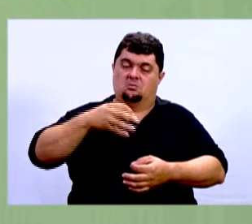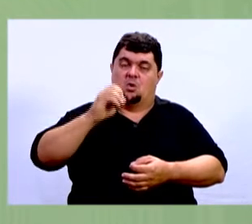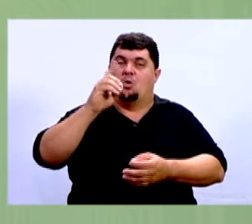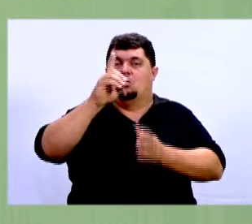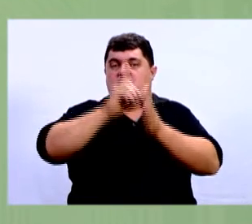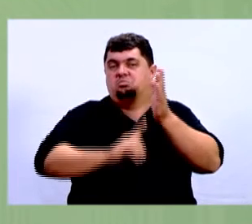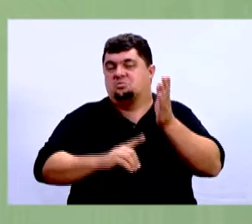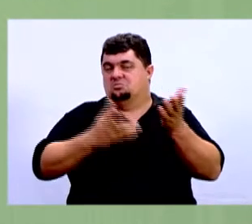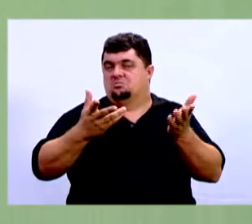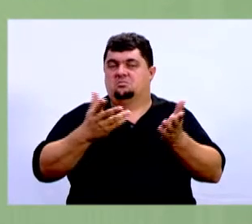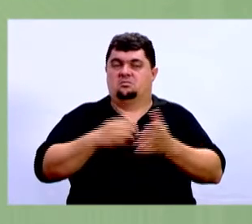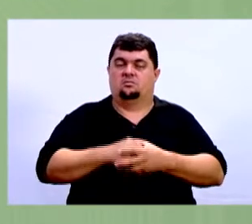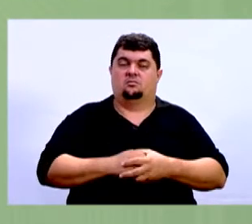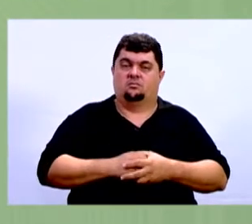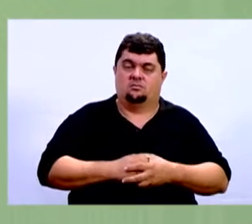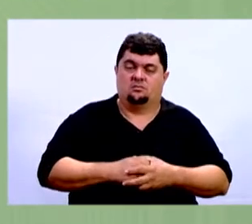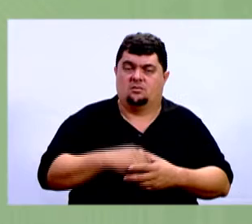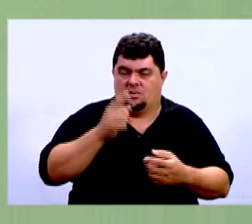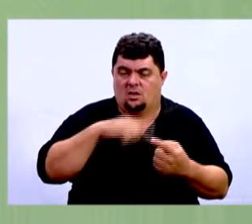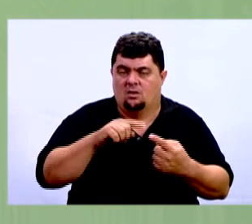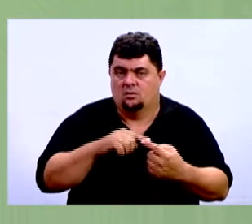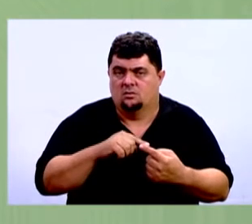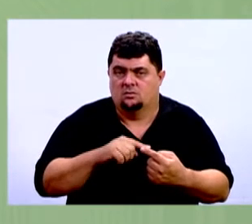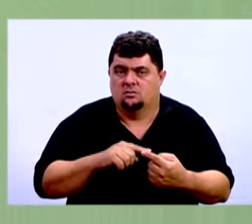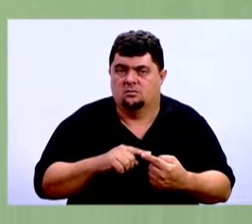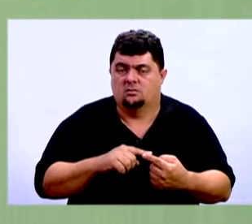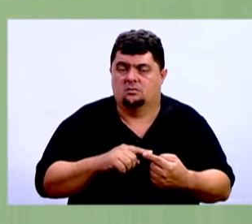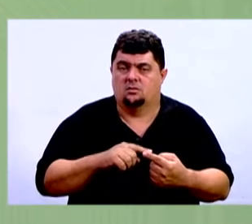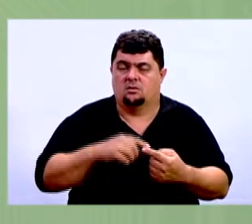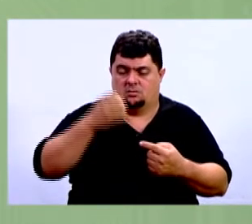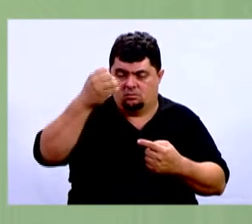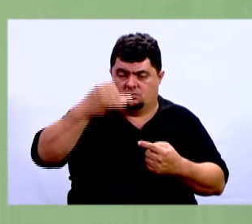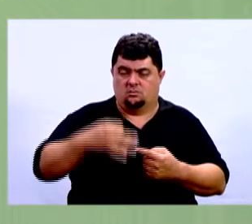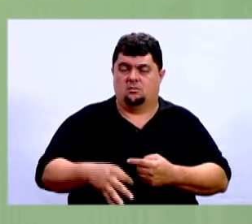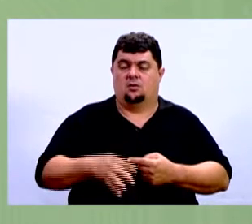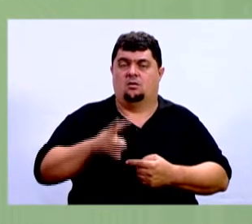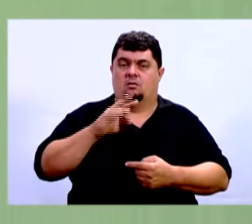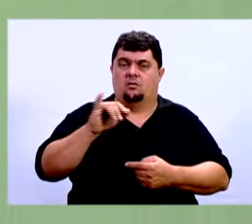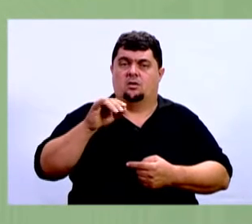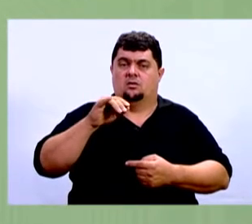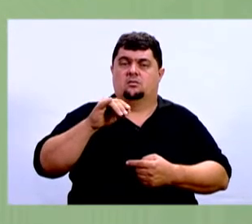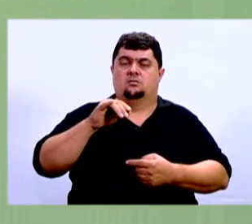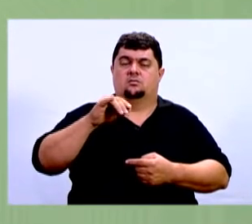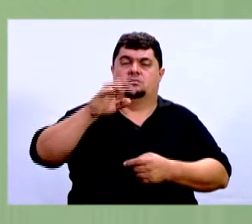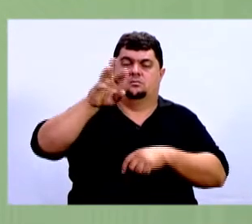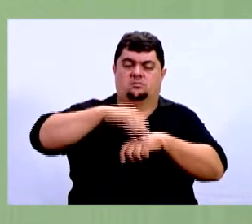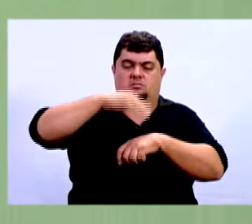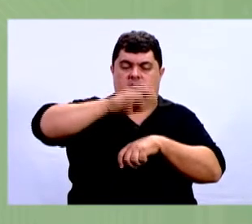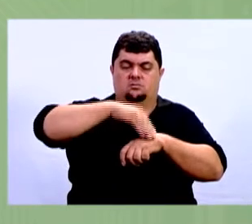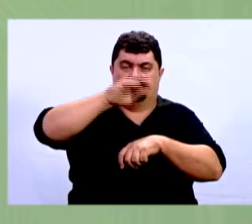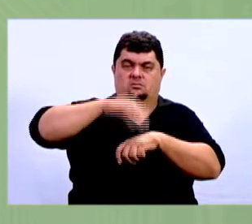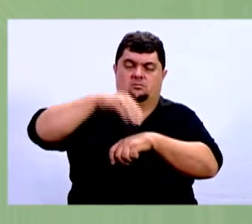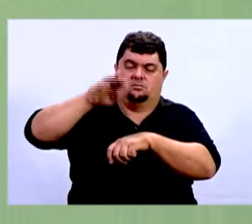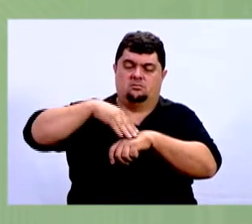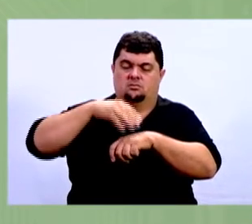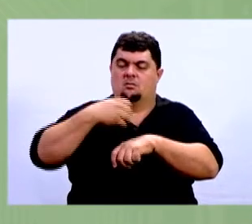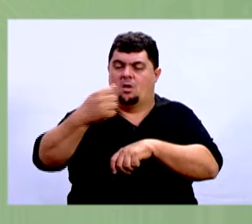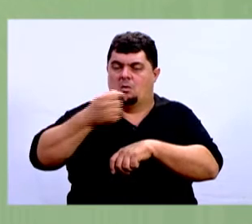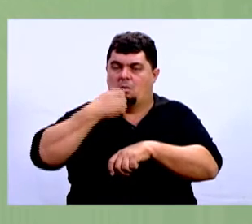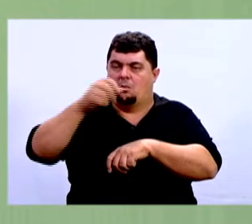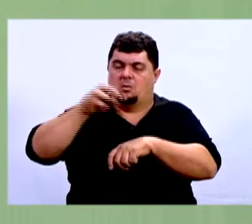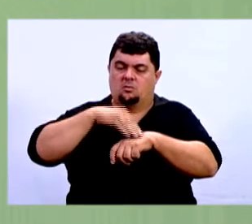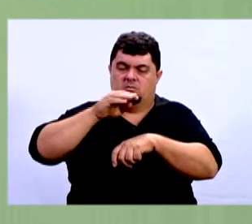no objeto da sua pesquisa, o seu interesse é descrever ou explicar, você vai utilizar uma pesquisa de levantamento, porque você